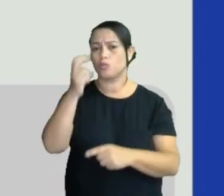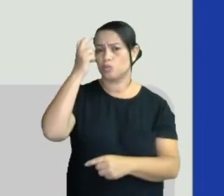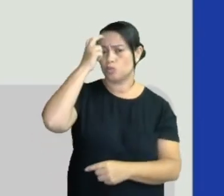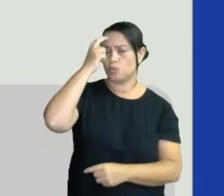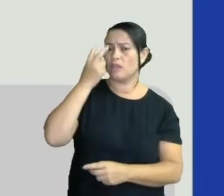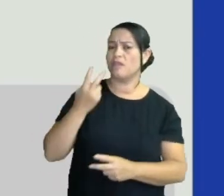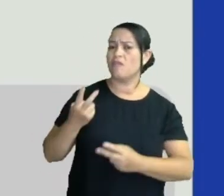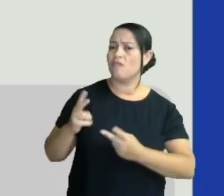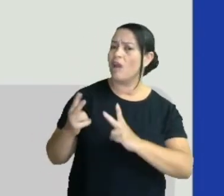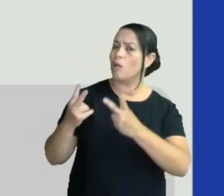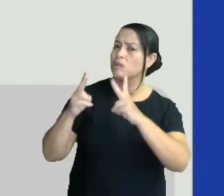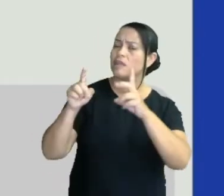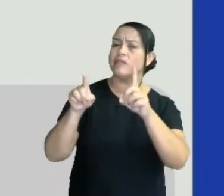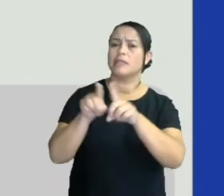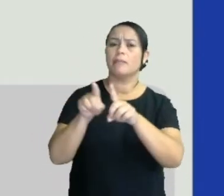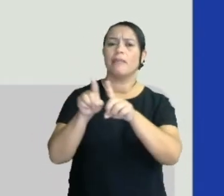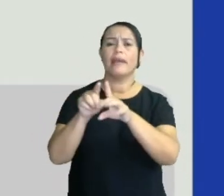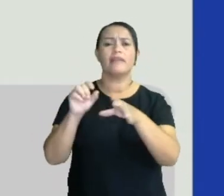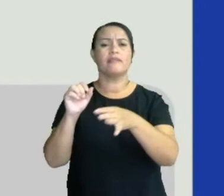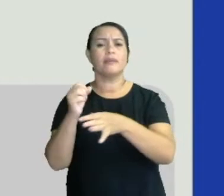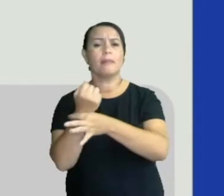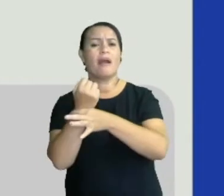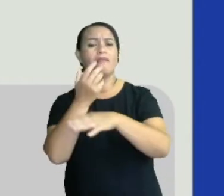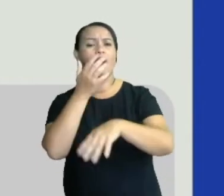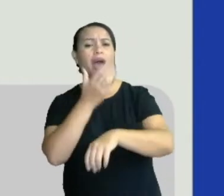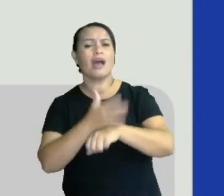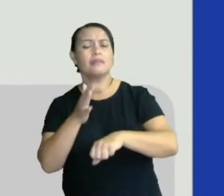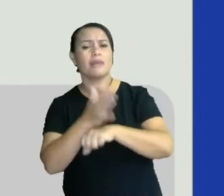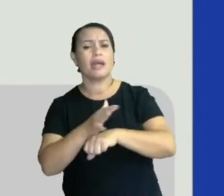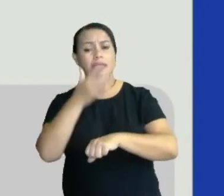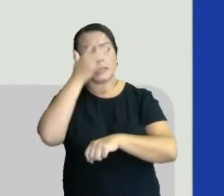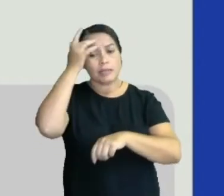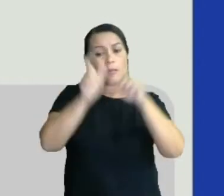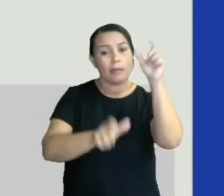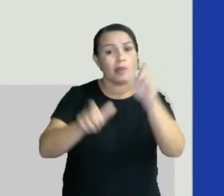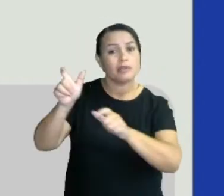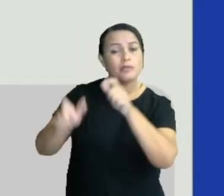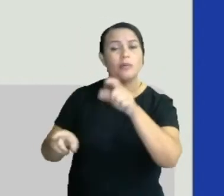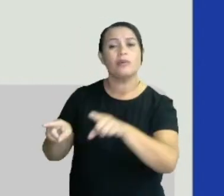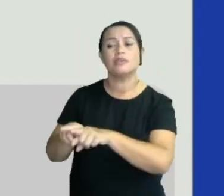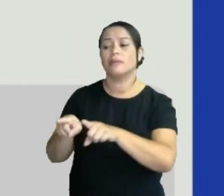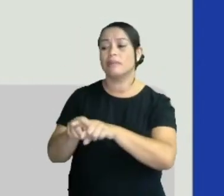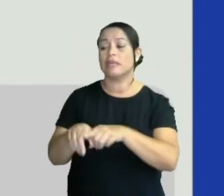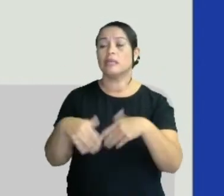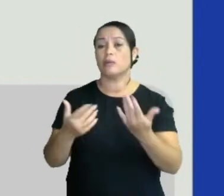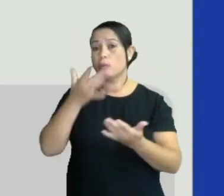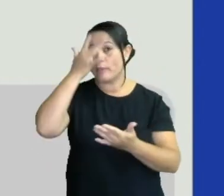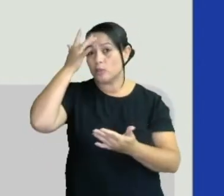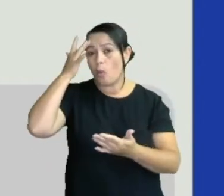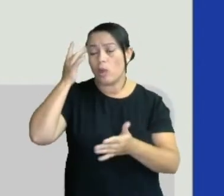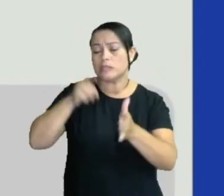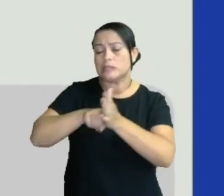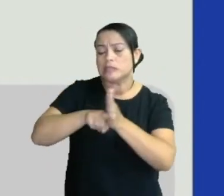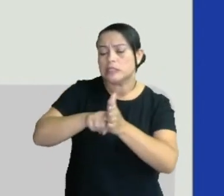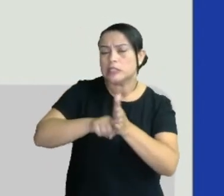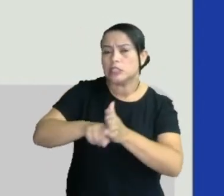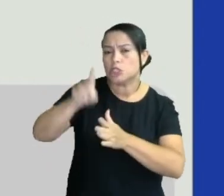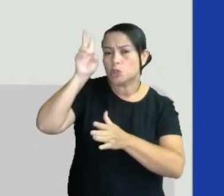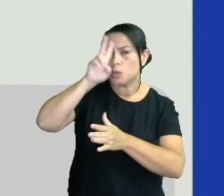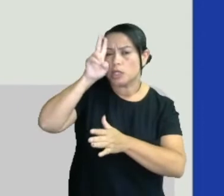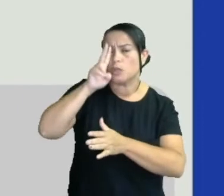valorizava e firmava as práticas cidadãs. Então, os historiadores, eles